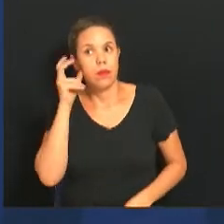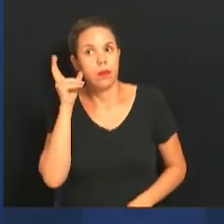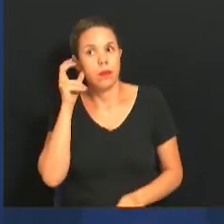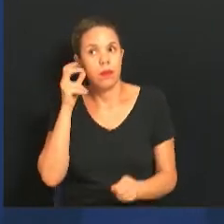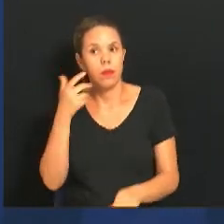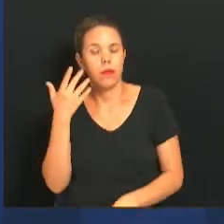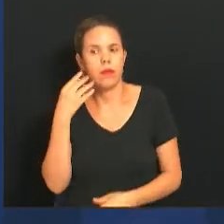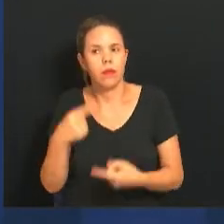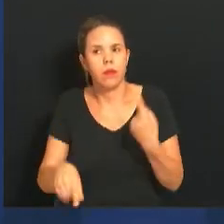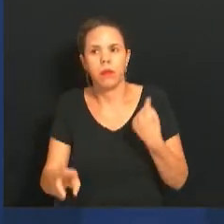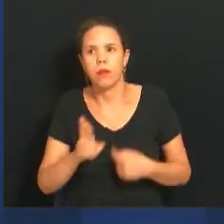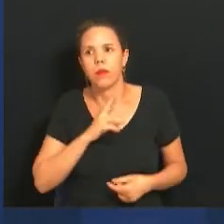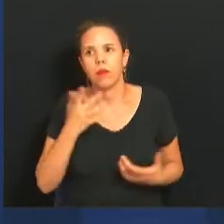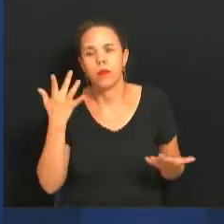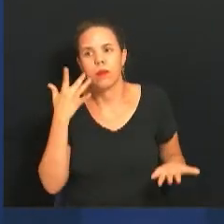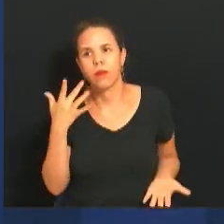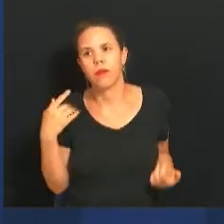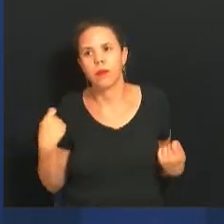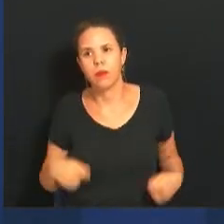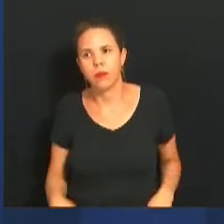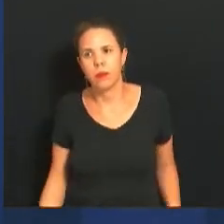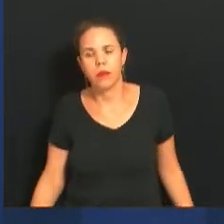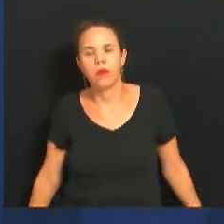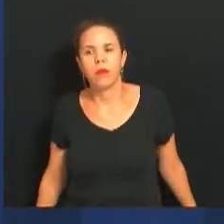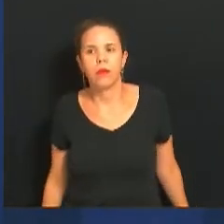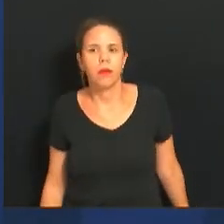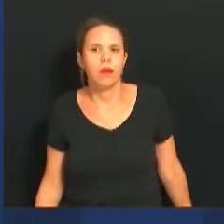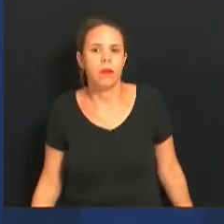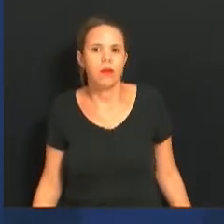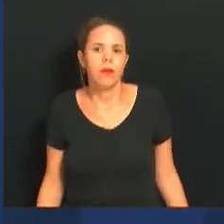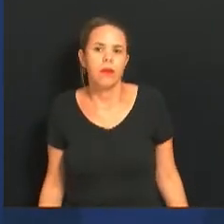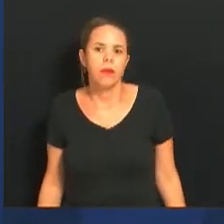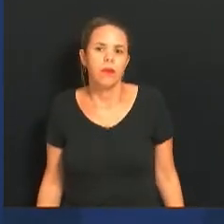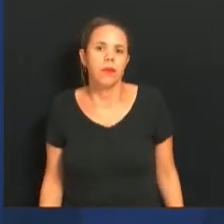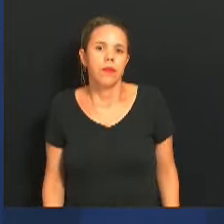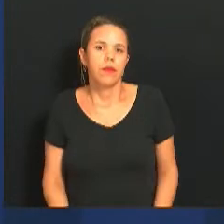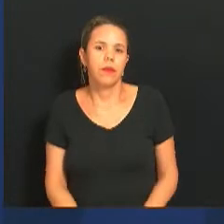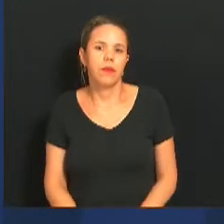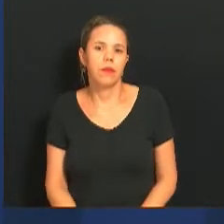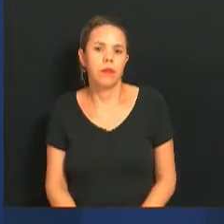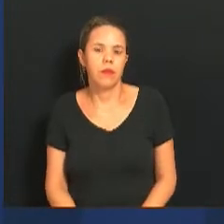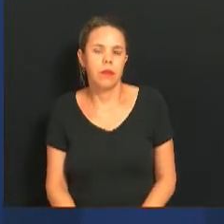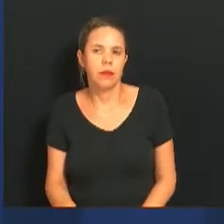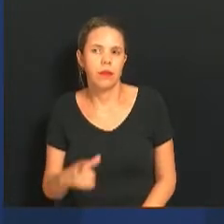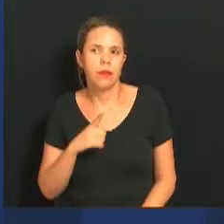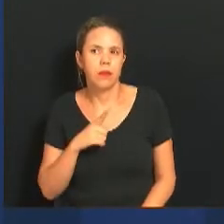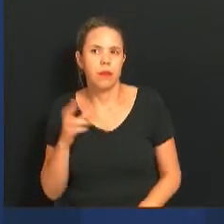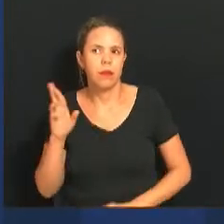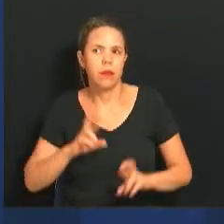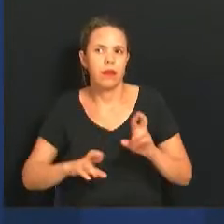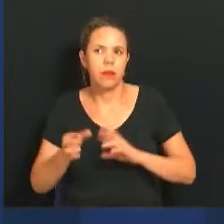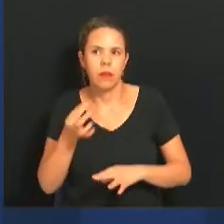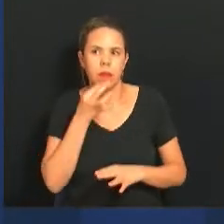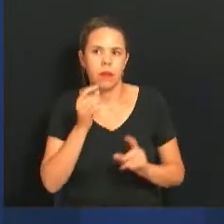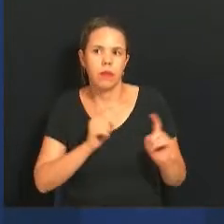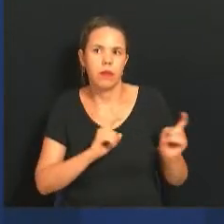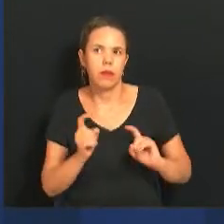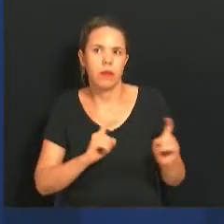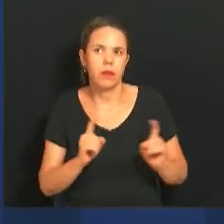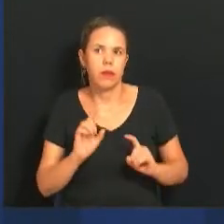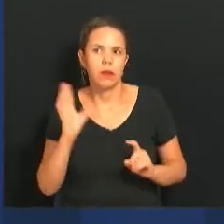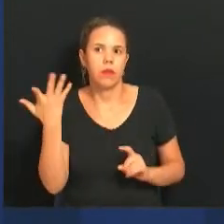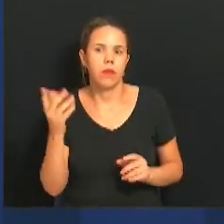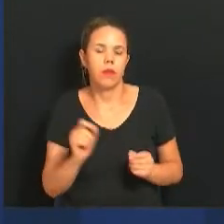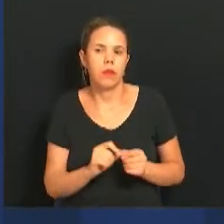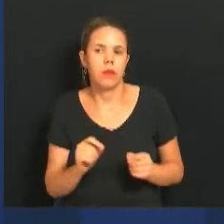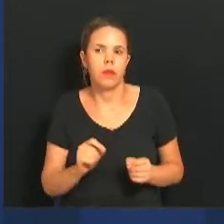uma resposta, mas que eu preciso fazer para você, até para ver se você tem uma análise. Reuniões estão sendo